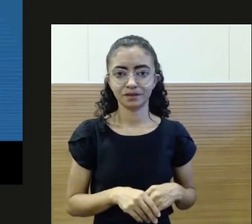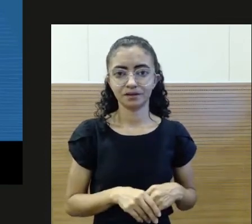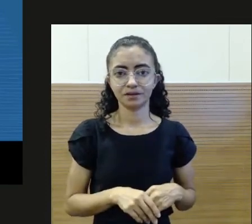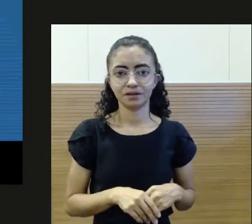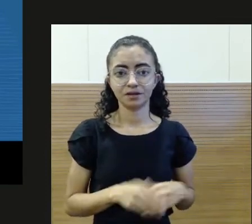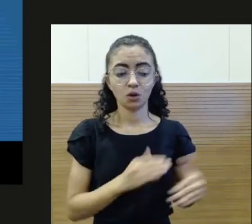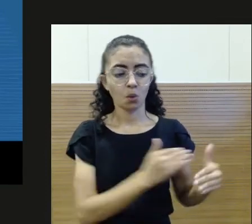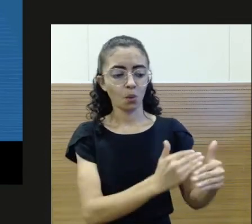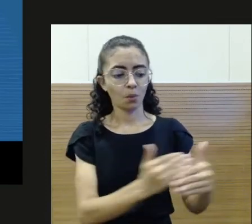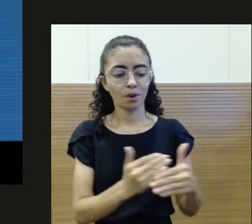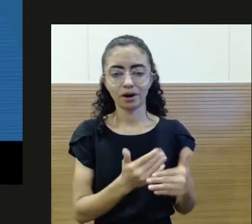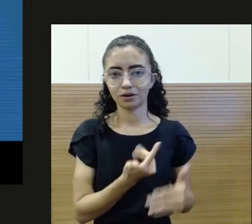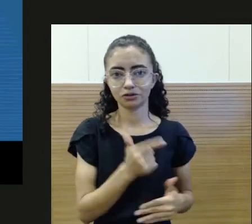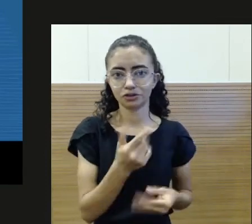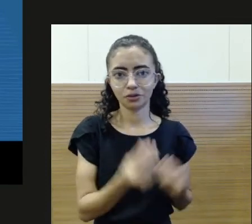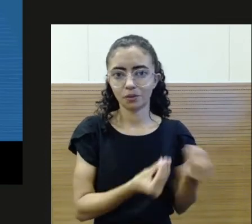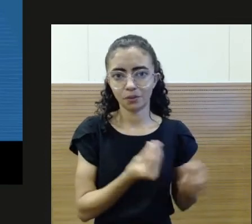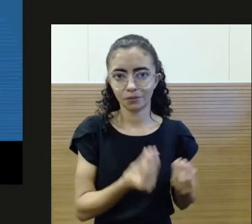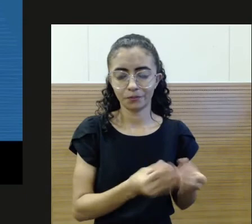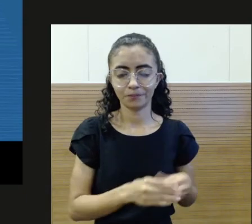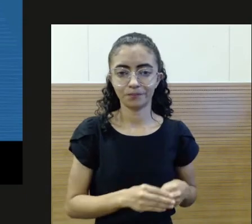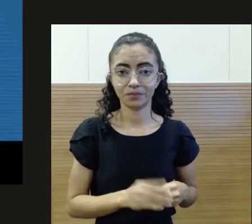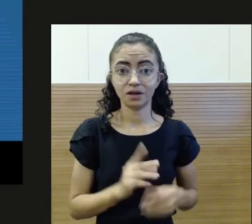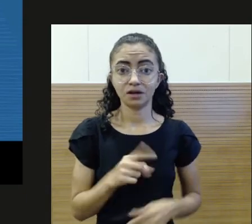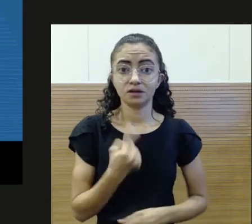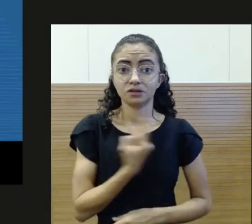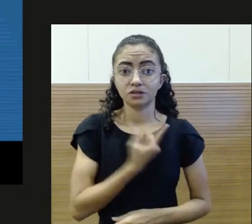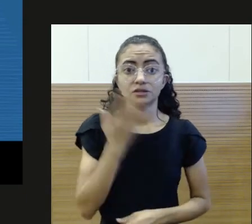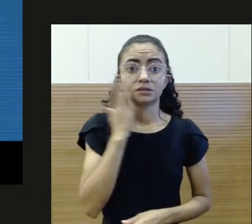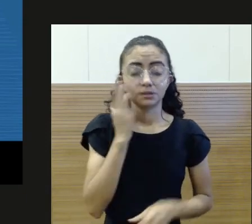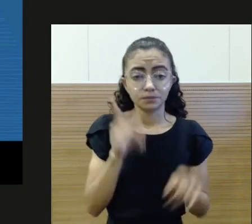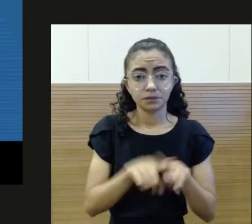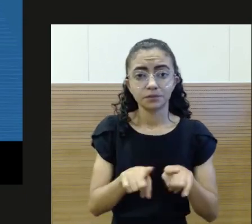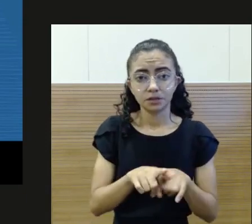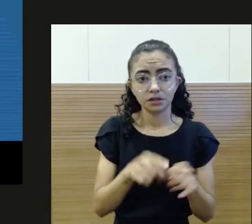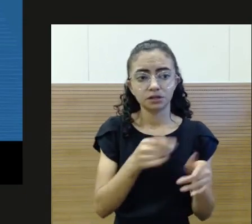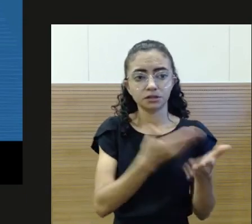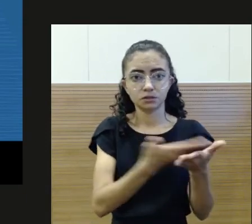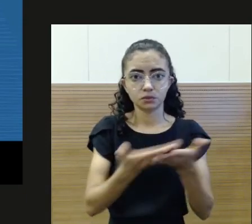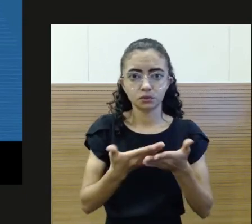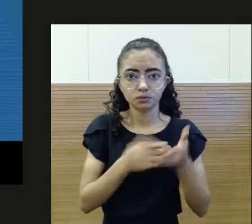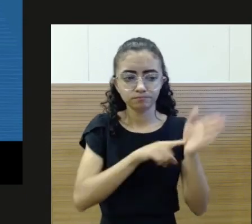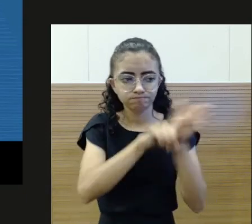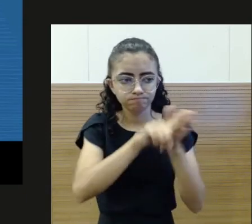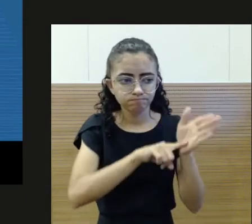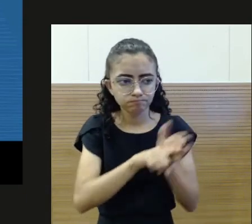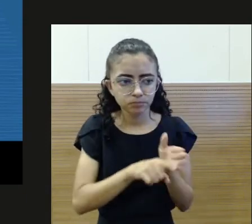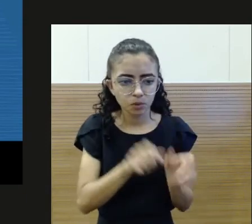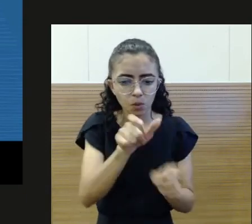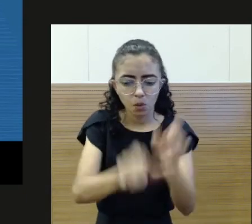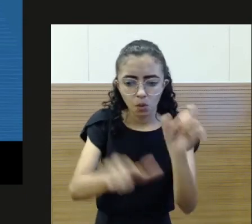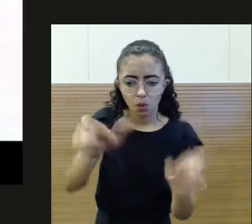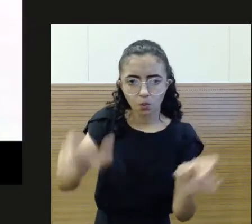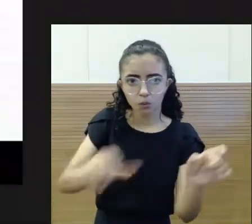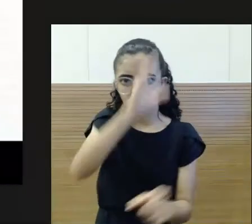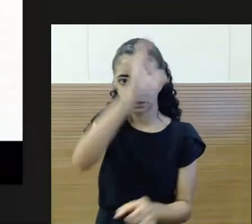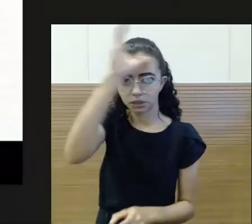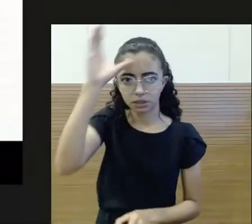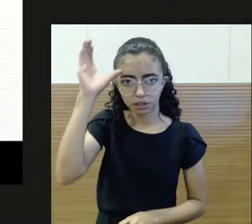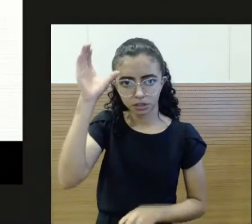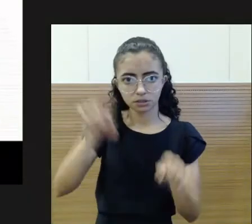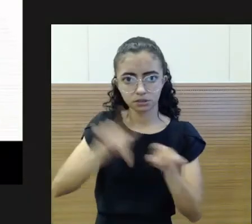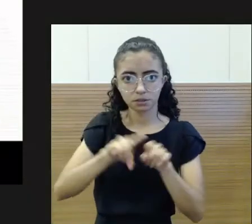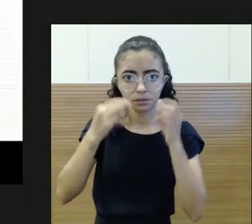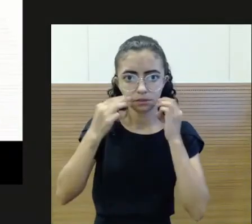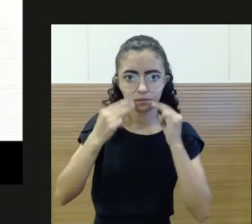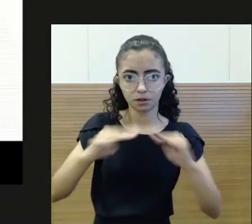gente sabe, também aprendemos dos estudos de investigação com consumidores e marketing, que informações